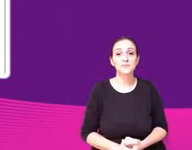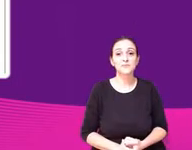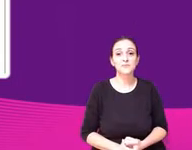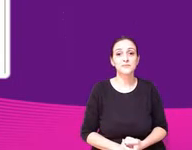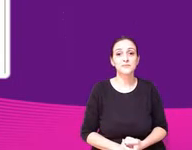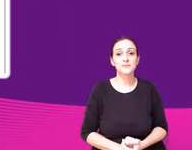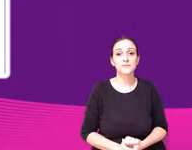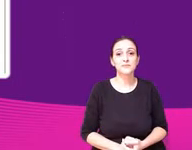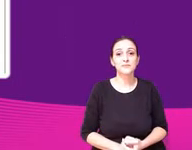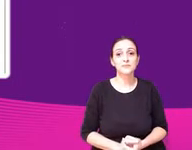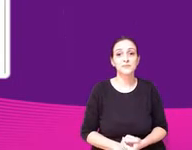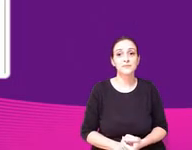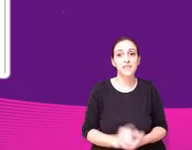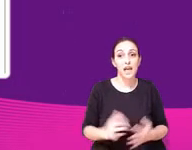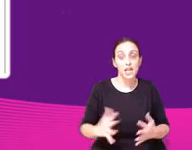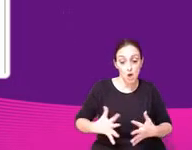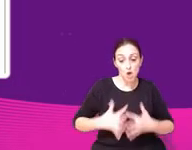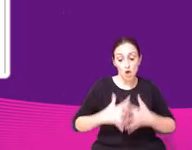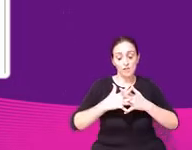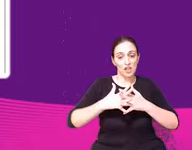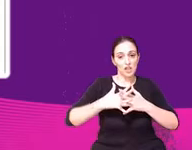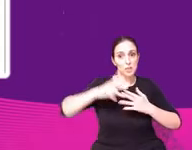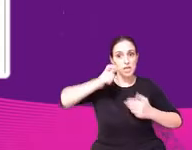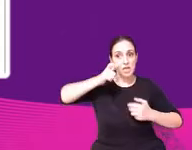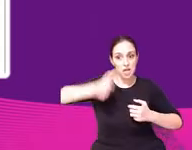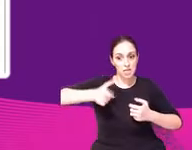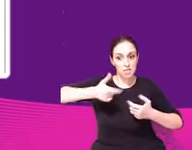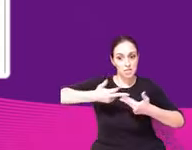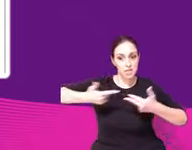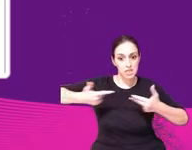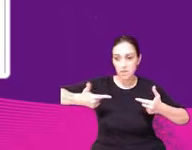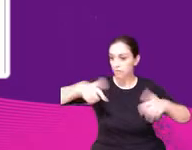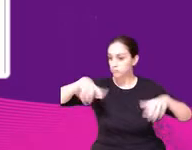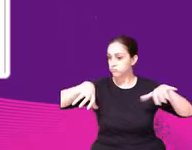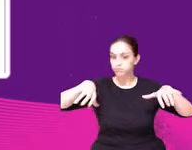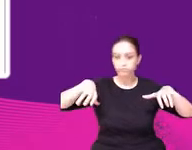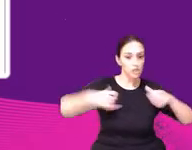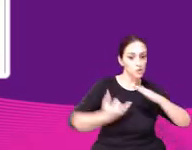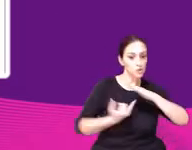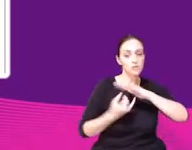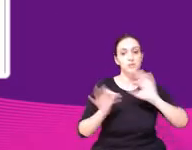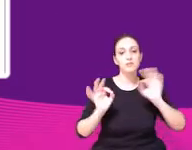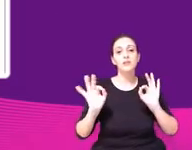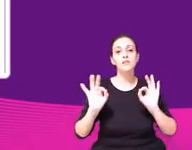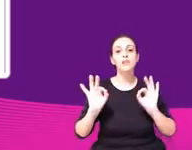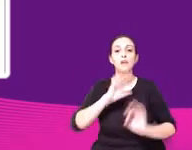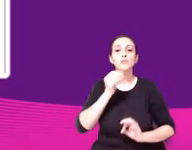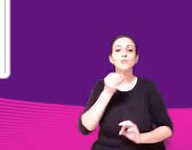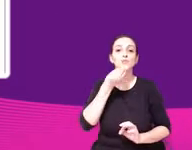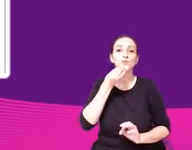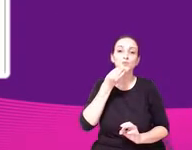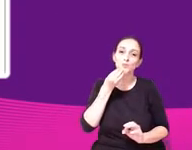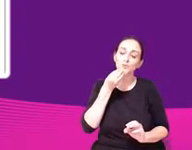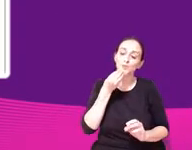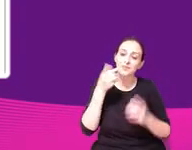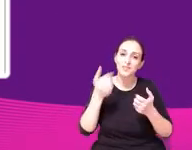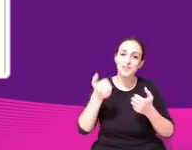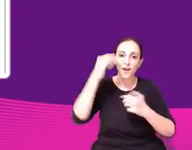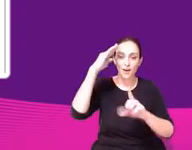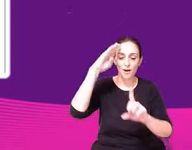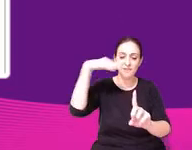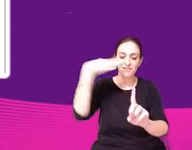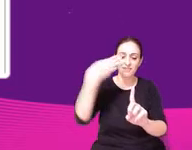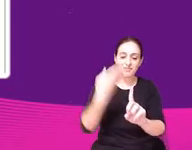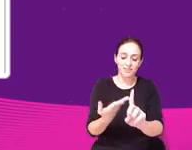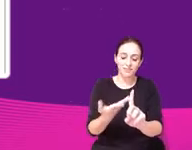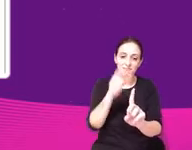Não tenho conflitos de interesse nessa apresentação e eu aproveito a oportunidade para prestar homenagem a 3